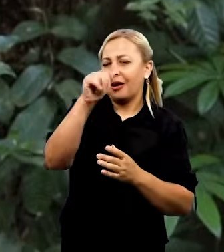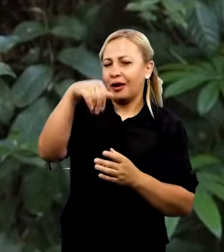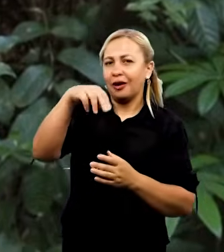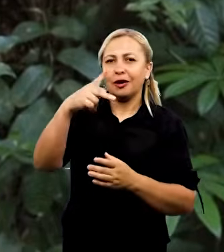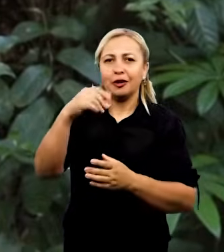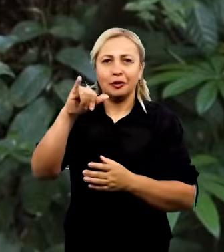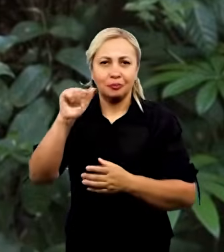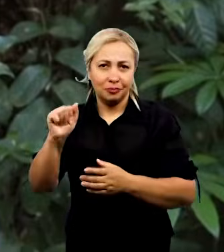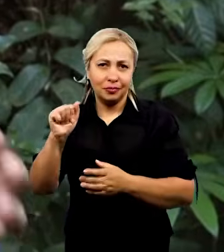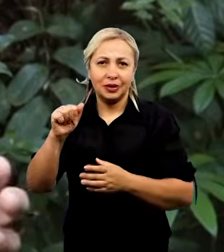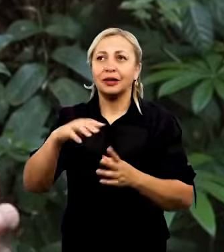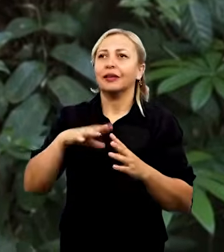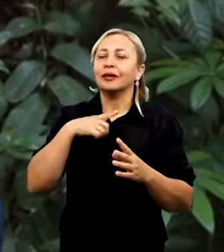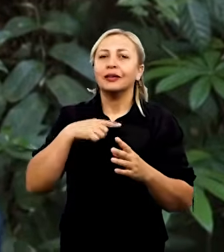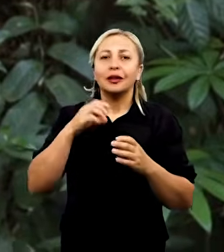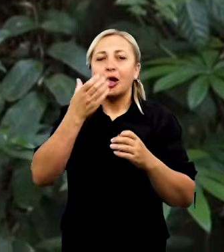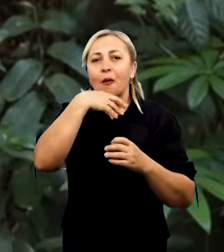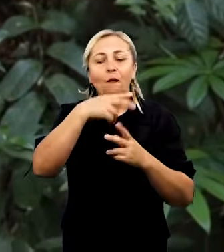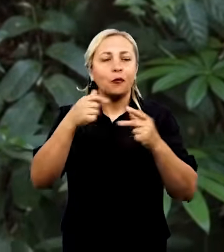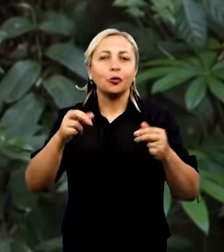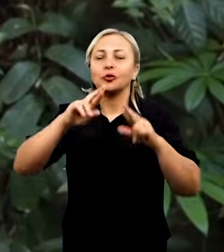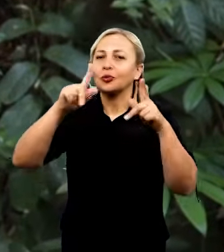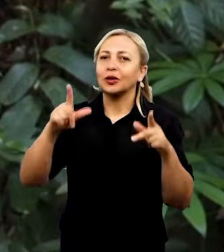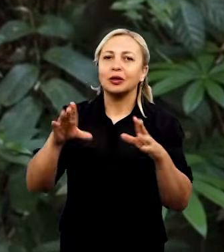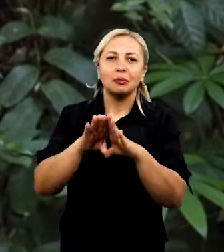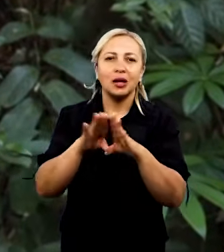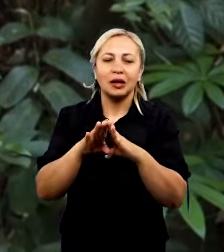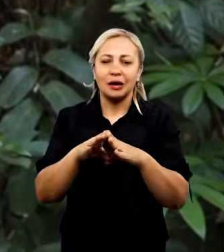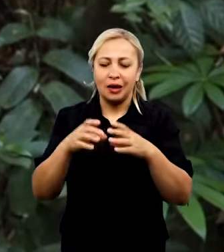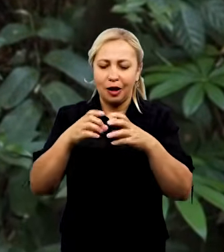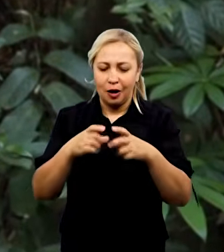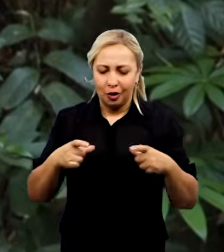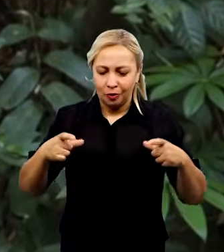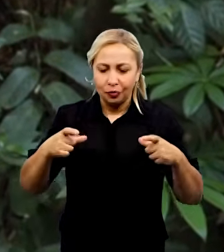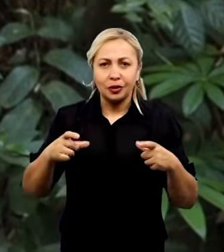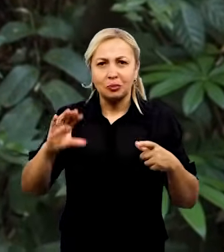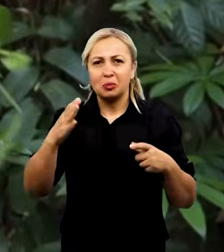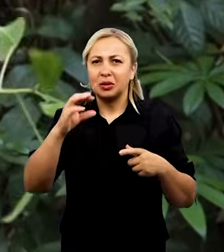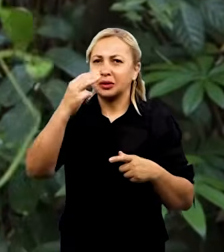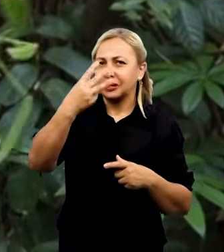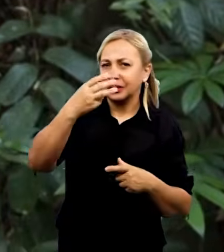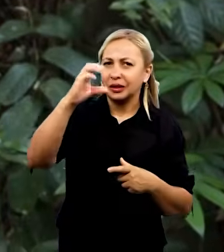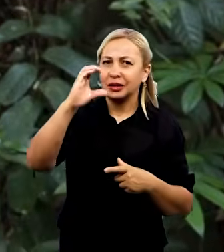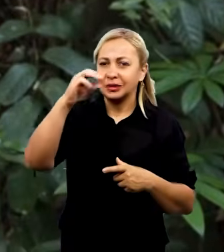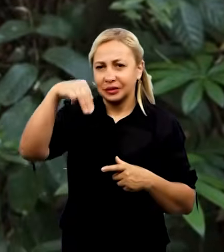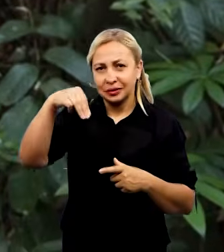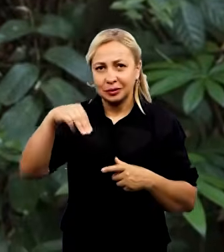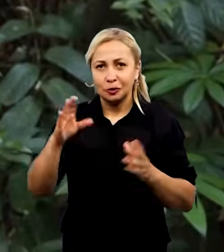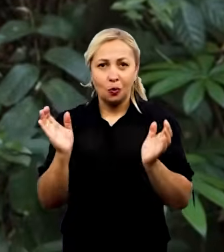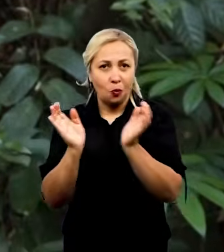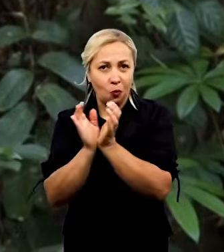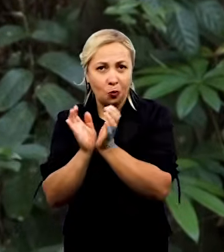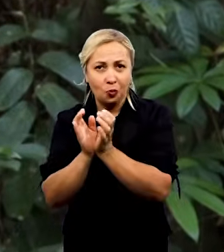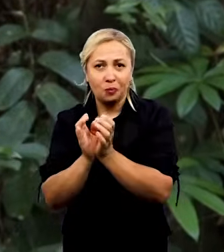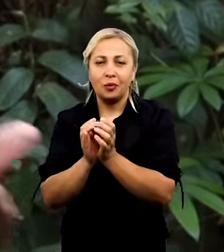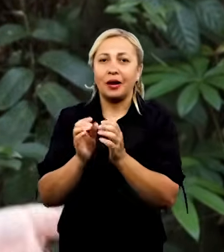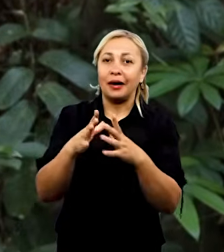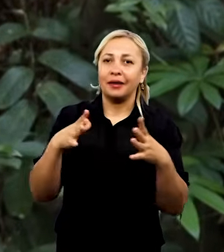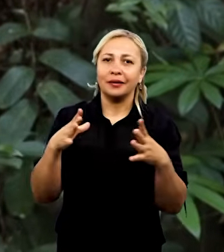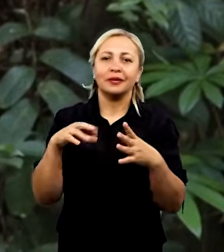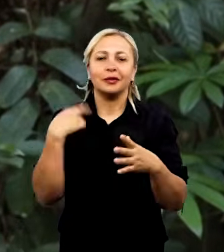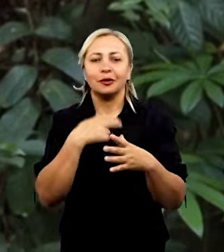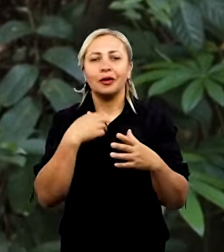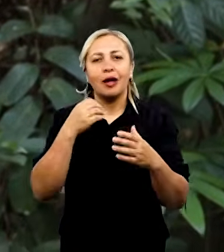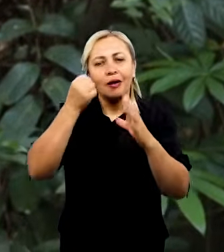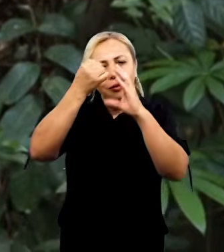fruto muito distinto. Essa foi a grande característica que a gente percebeu. É um fruto muito grande, tem uns 3 centímetros mais ou menos, para o grupo é um fruto grande. Agora a gente está em